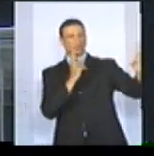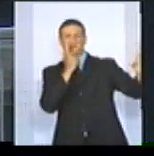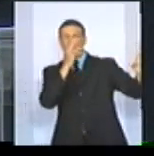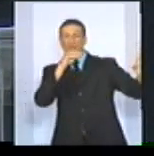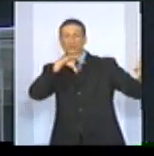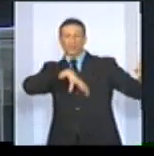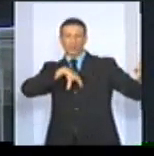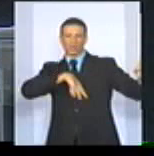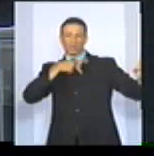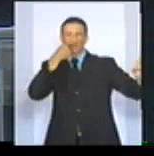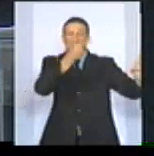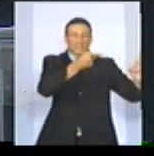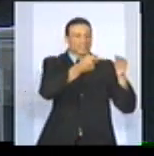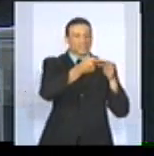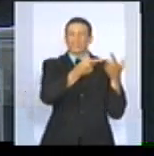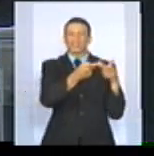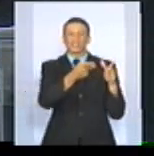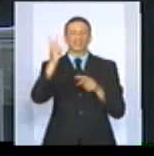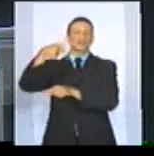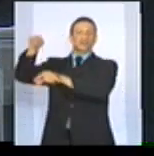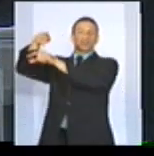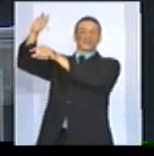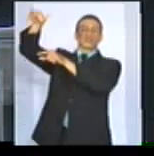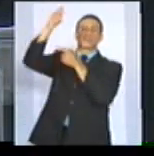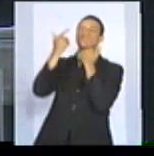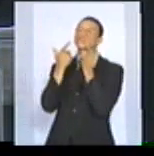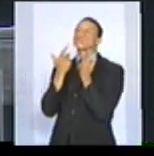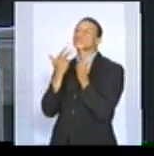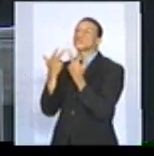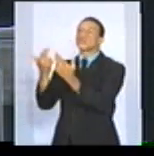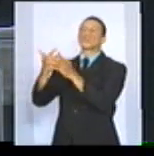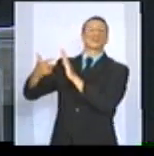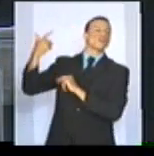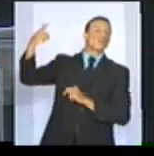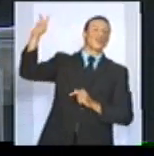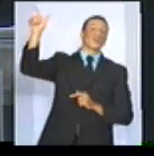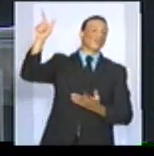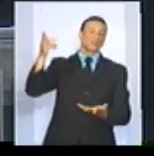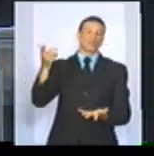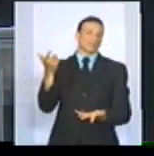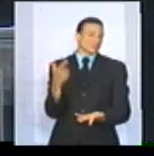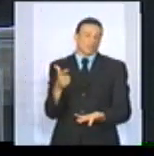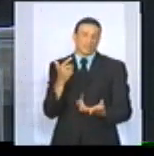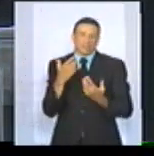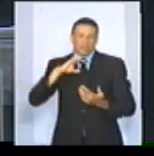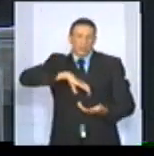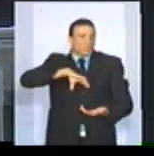expressa prioritariamente a nossa cultura, não é formadora de opiniões e valores brasileiros para os